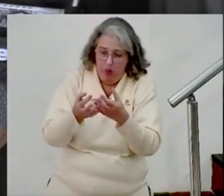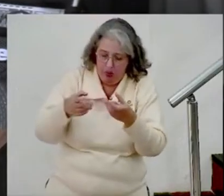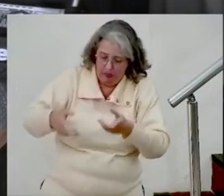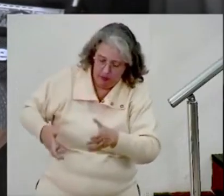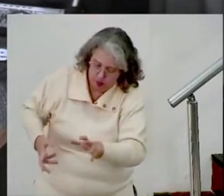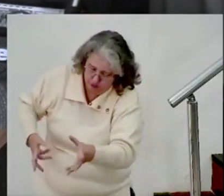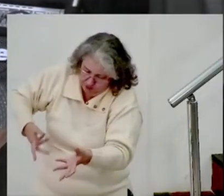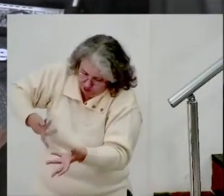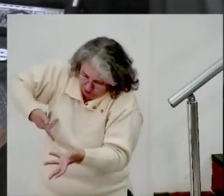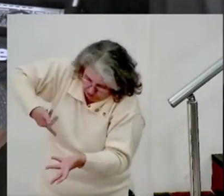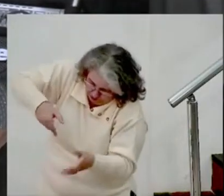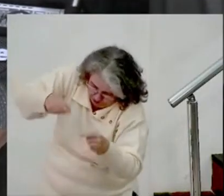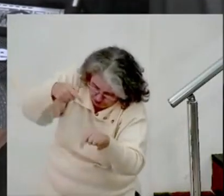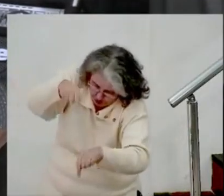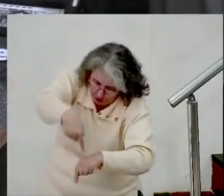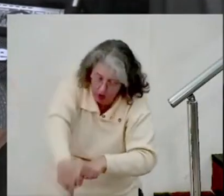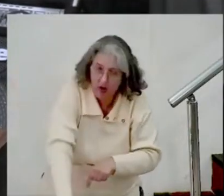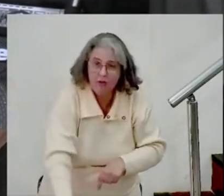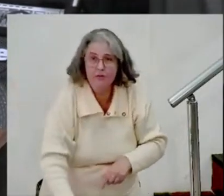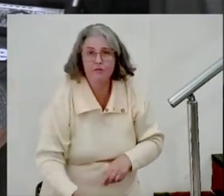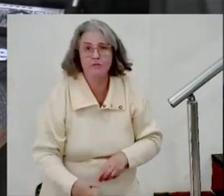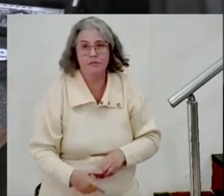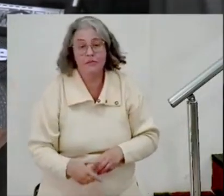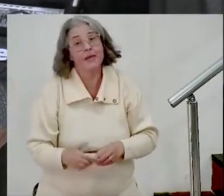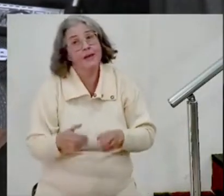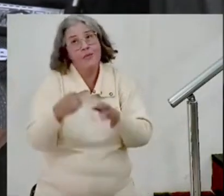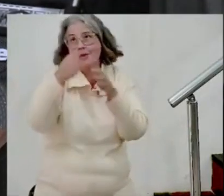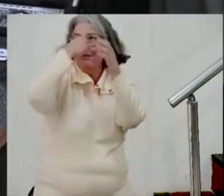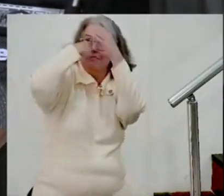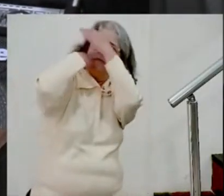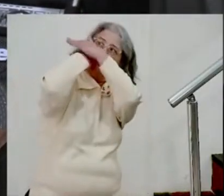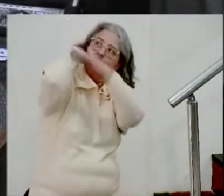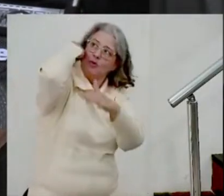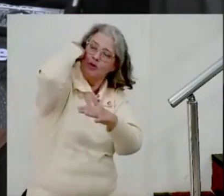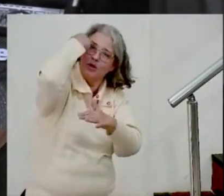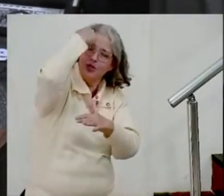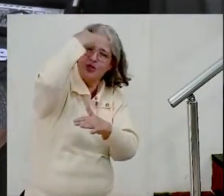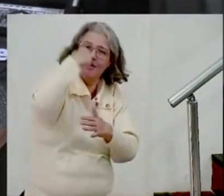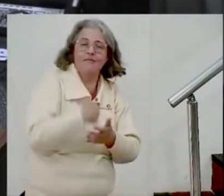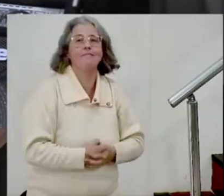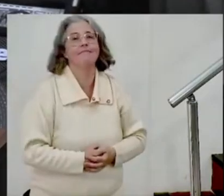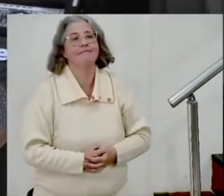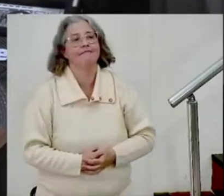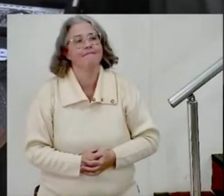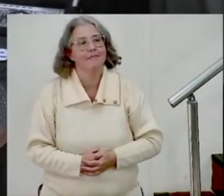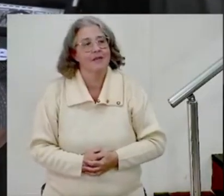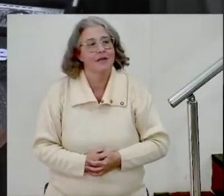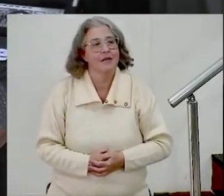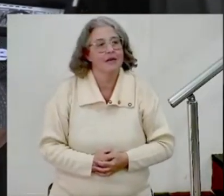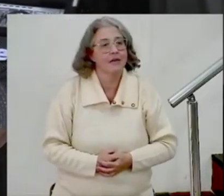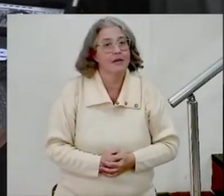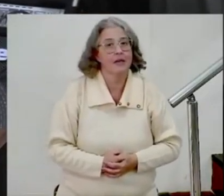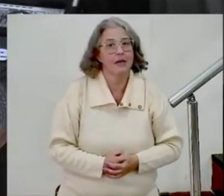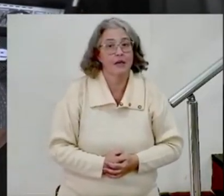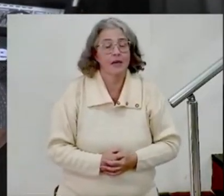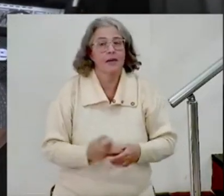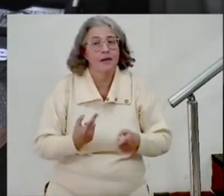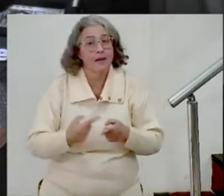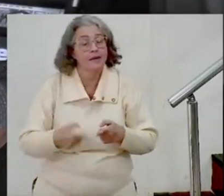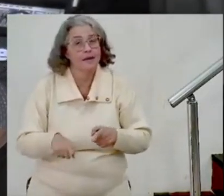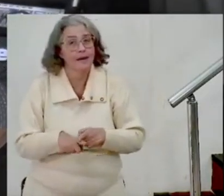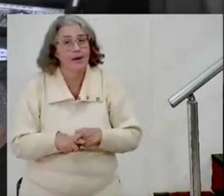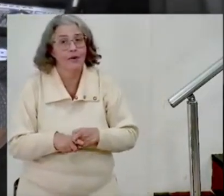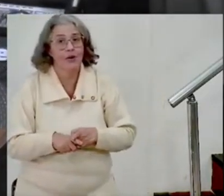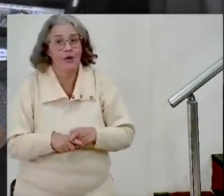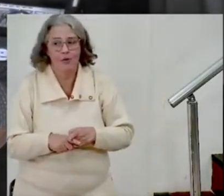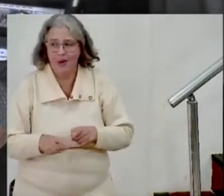chegar no alto do muro, já que o muro é muito grande e a cidade está no alto da montanha, eles precisam acumular terra. Eles